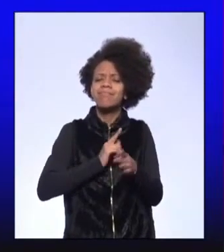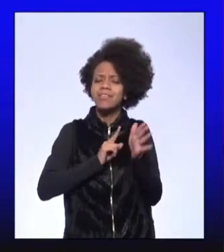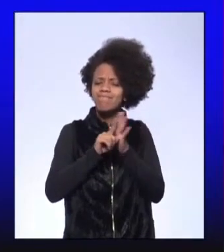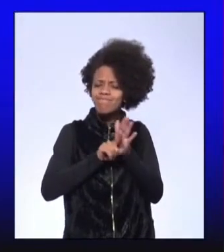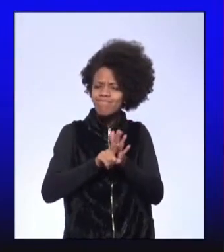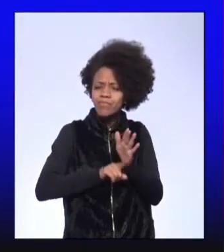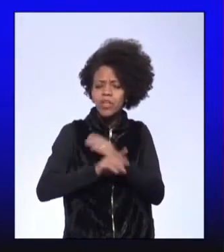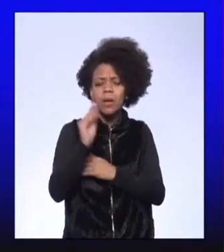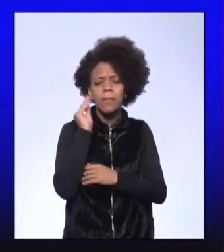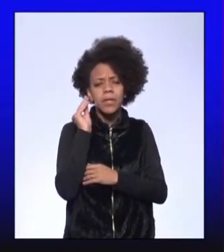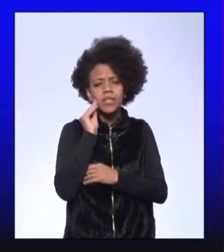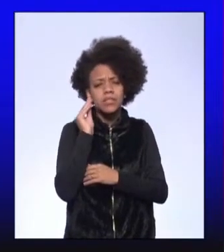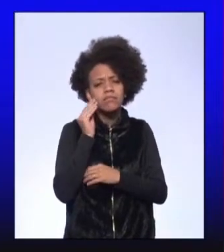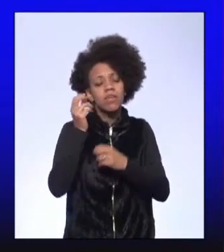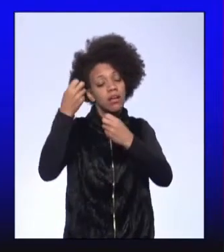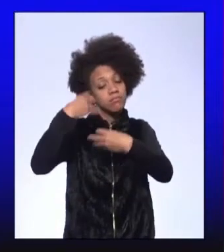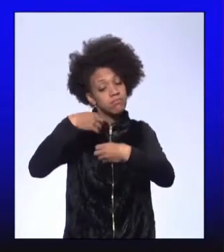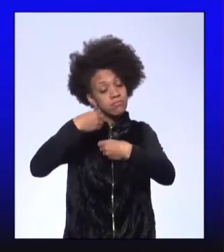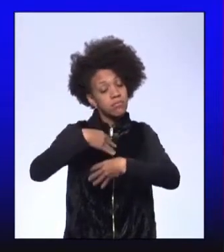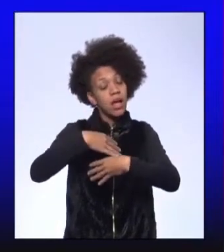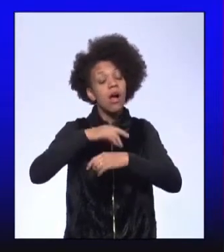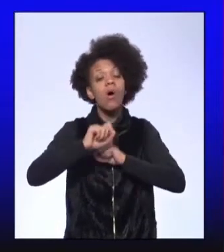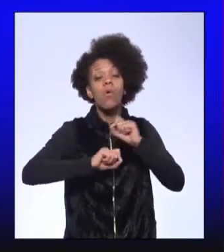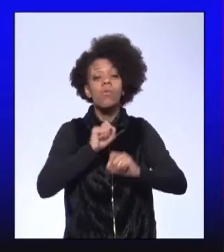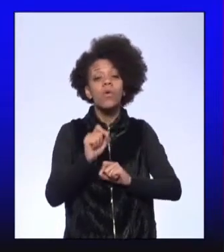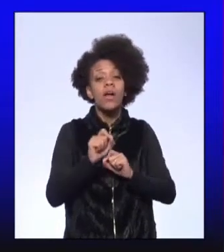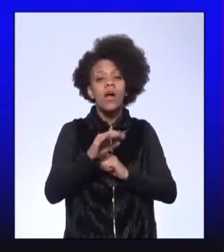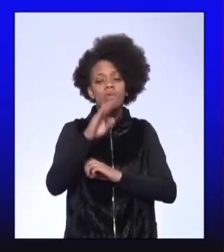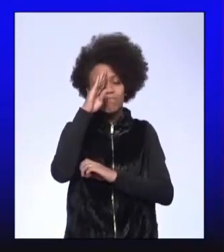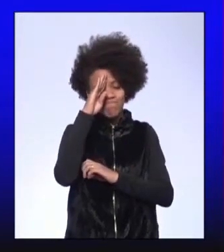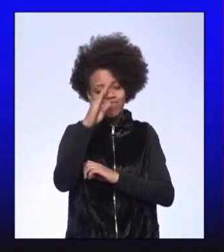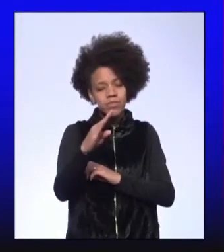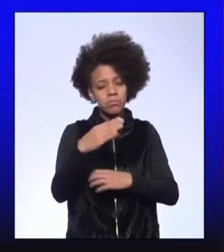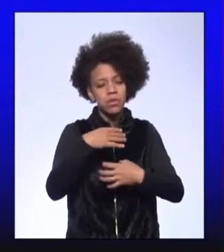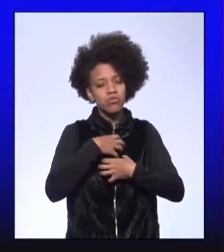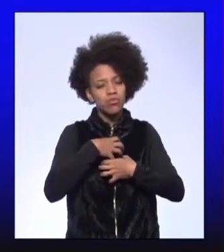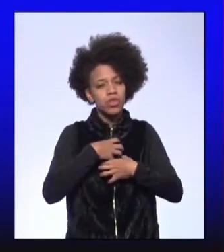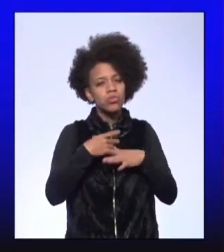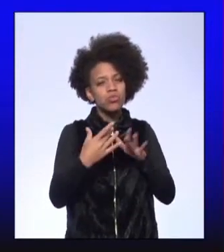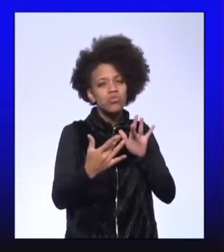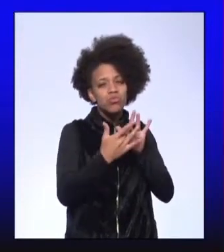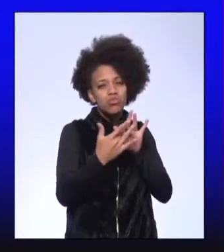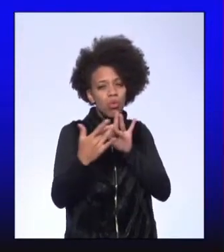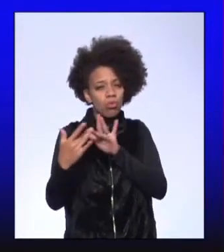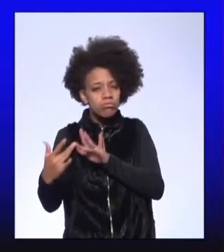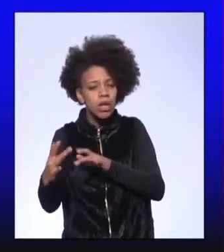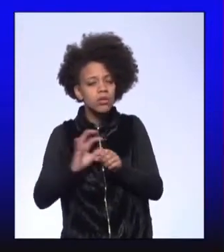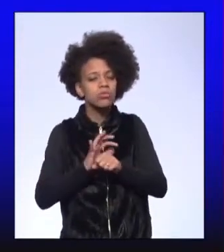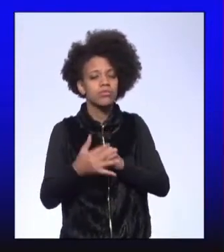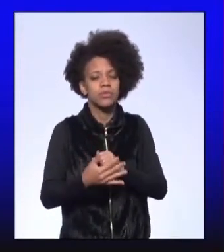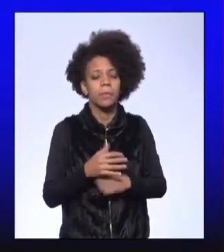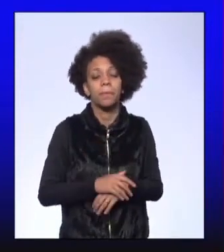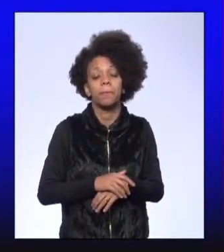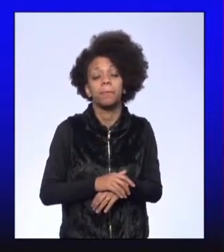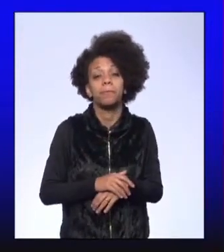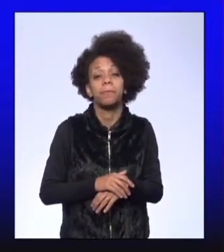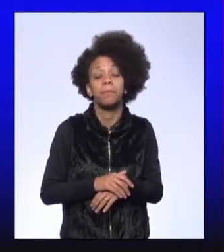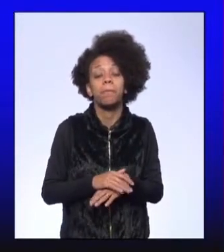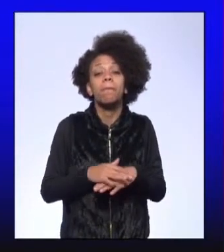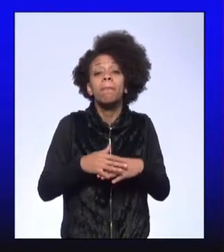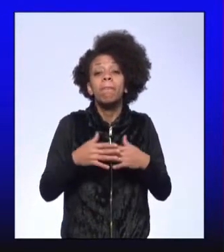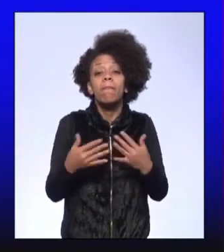para tentar nos ensinar as principais formas de contágio com esse vírus.